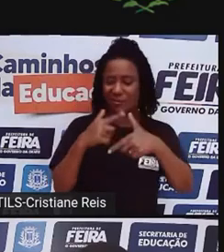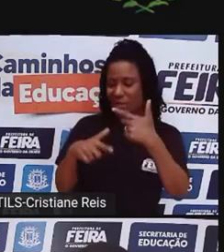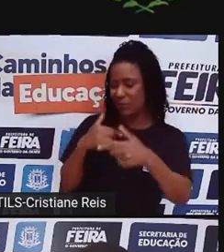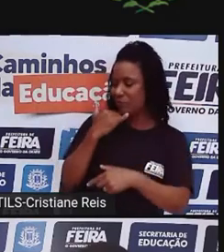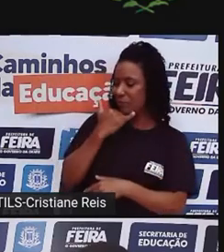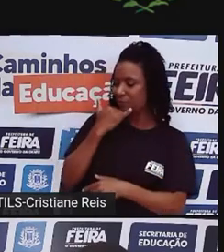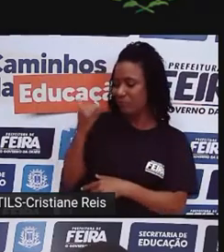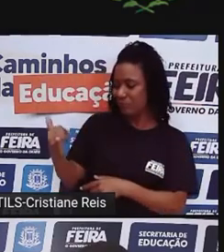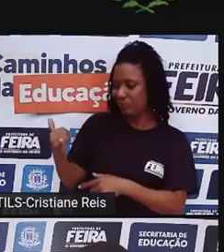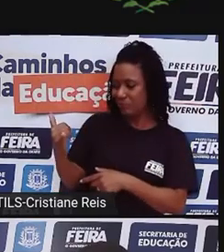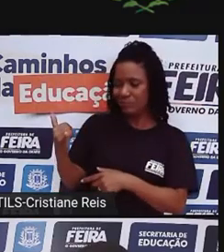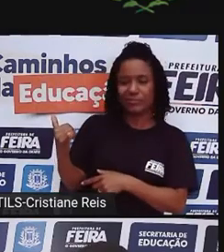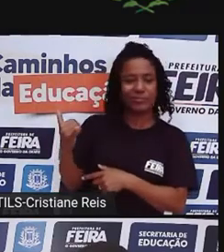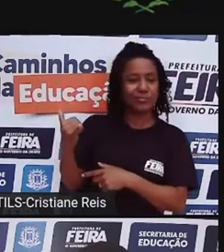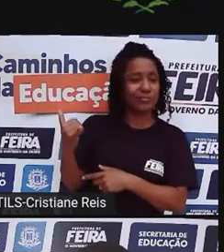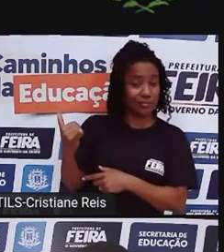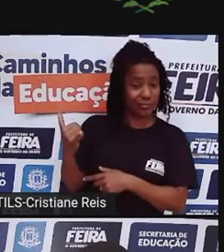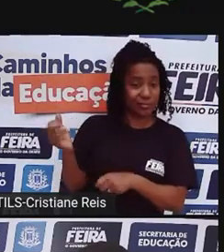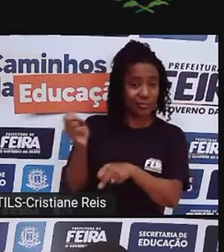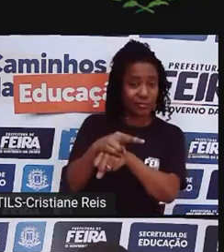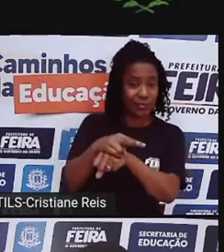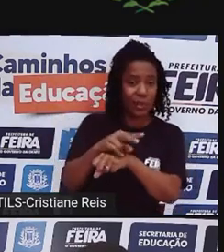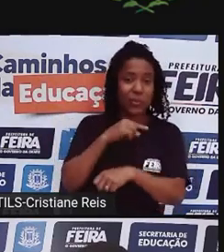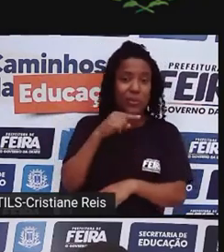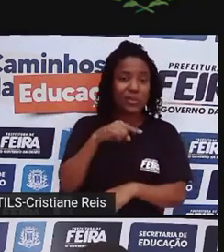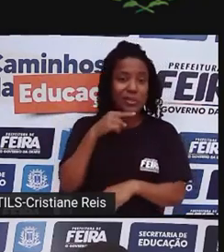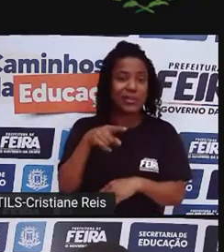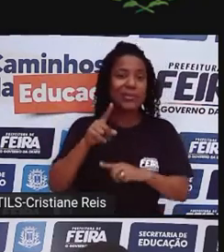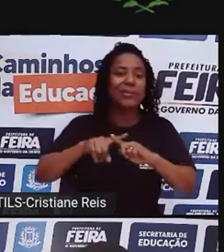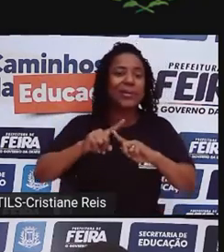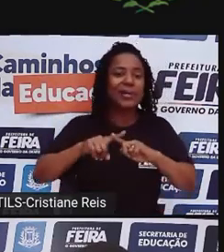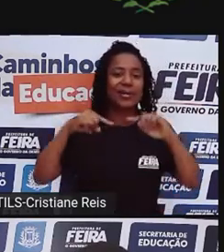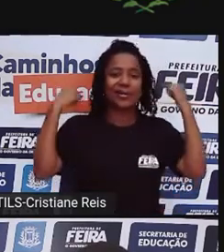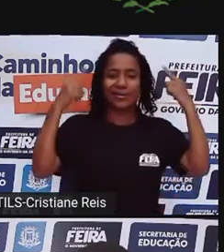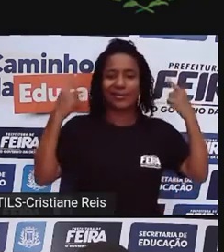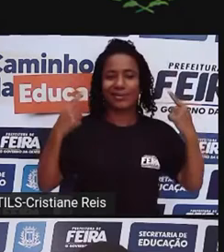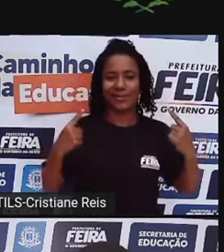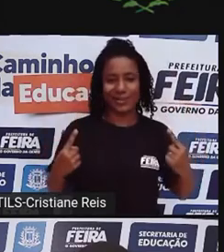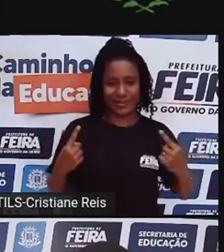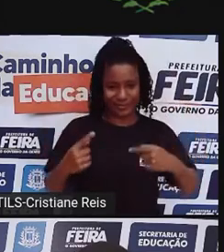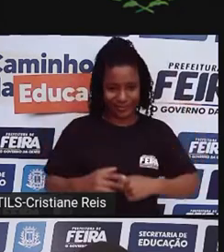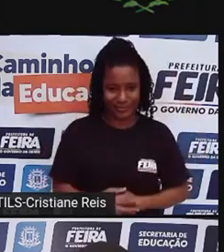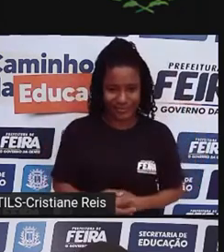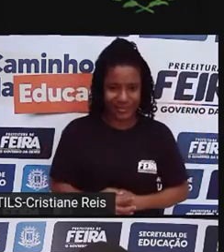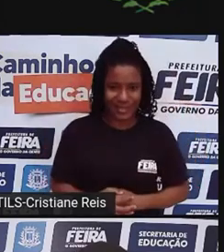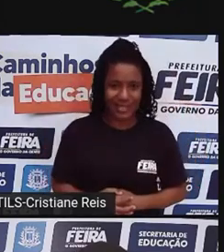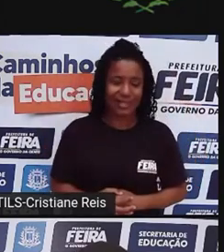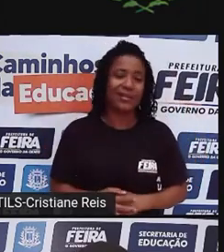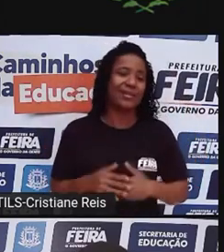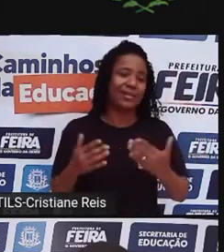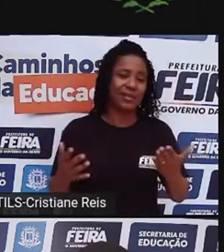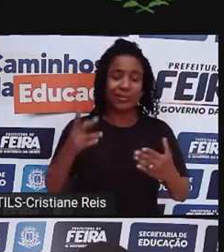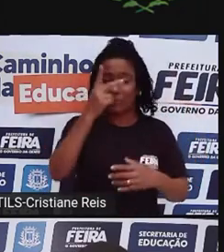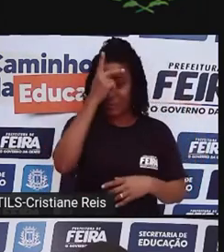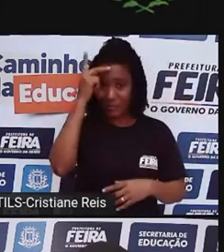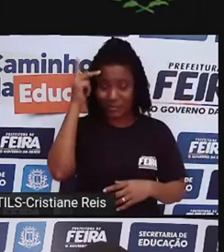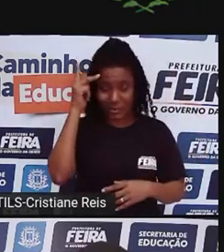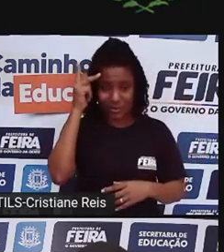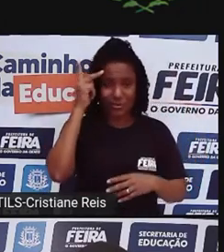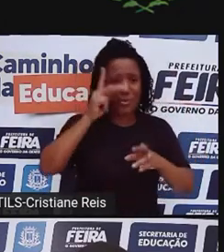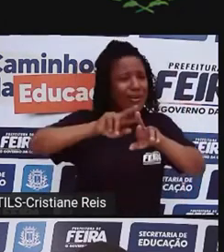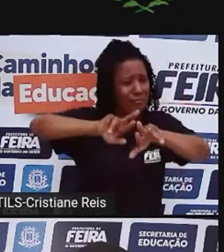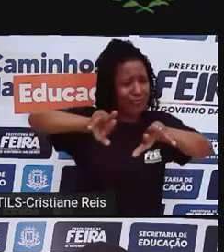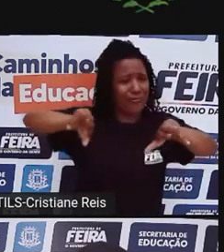não precisa nem ir para as mídias ou para a televisão para ver notícias como essa. Pessoas próximas da gente passam por essa situação